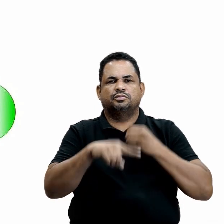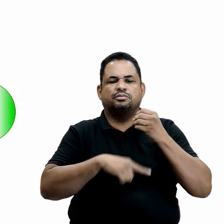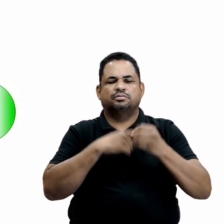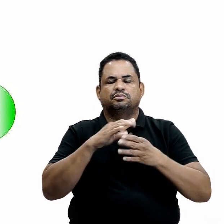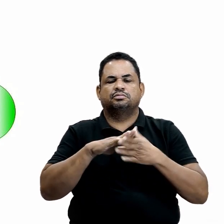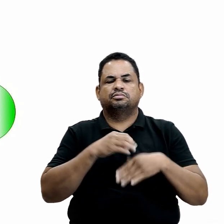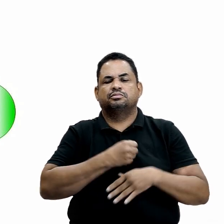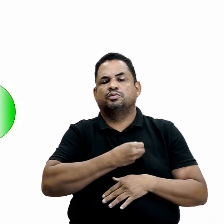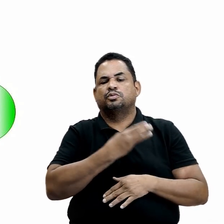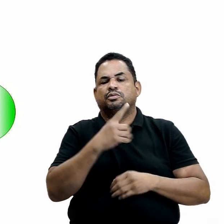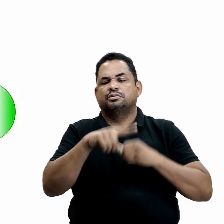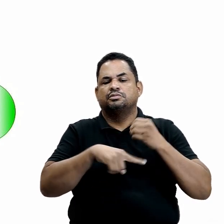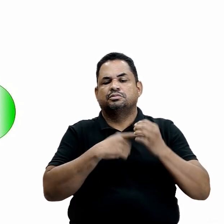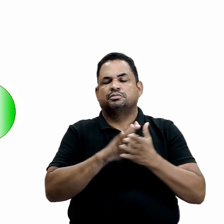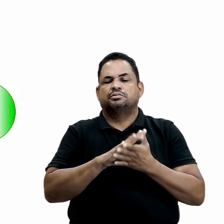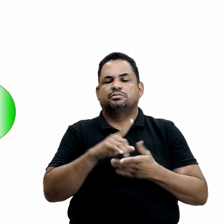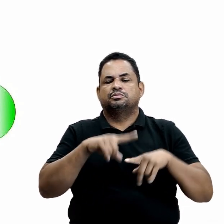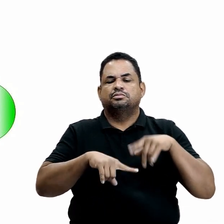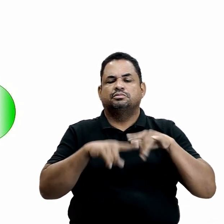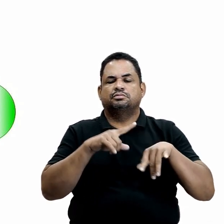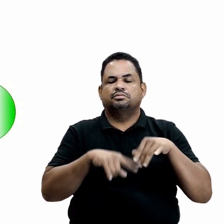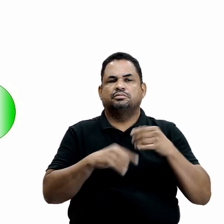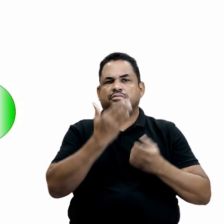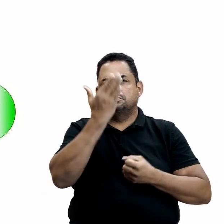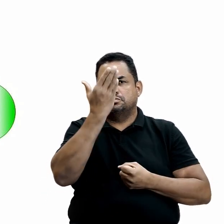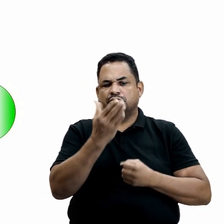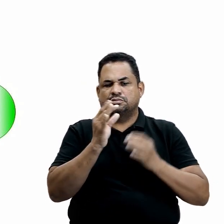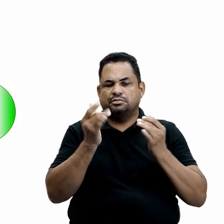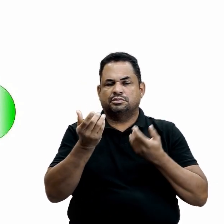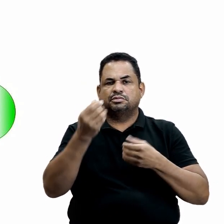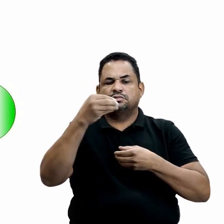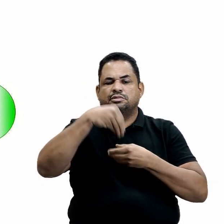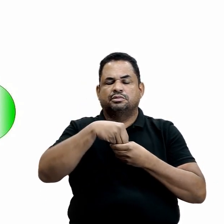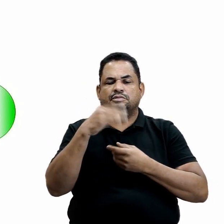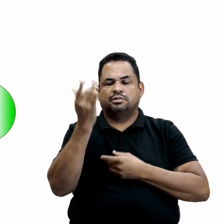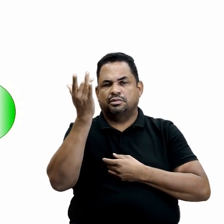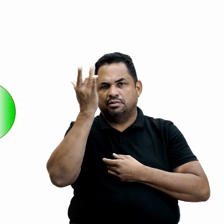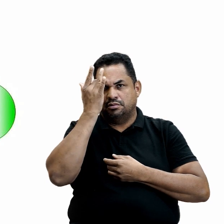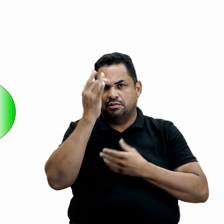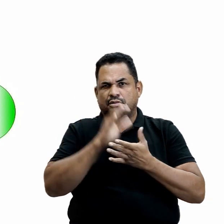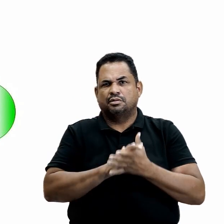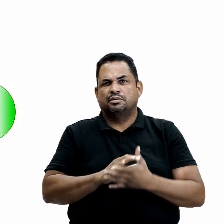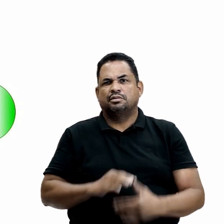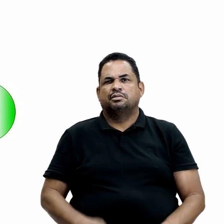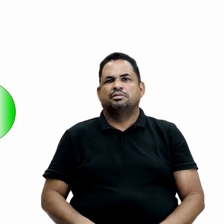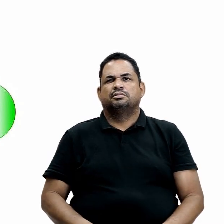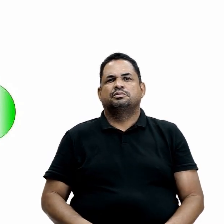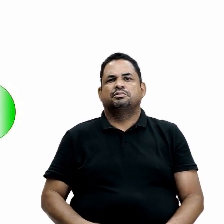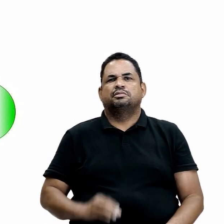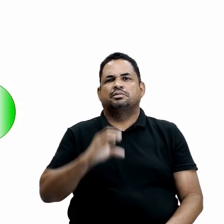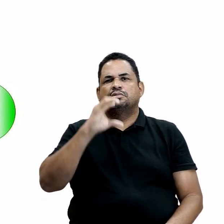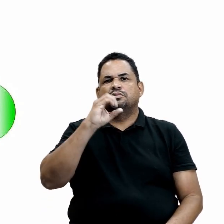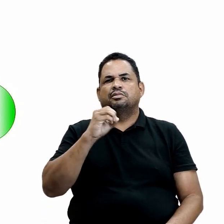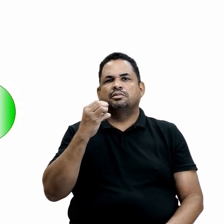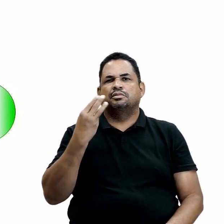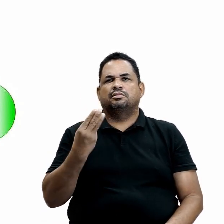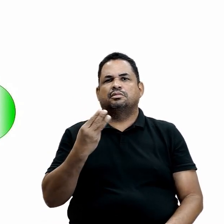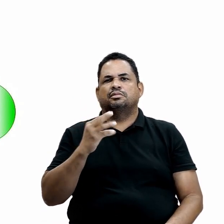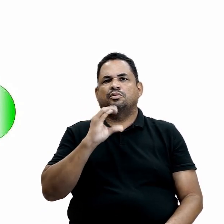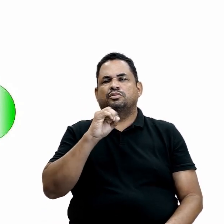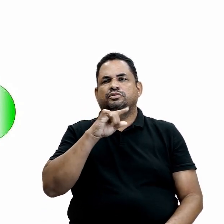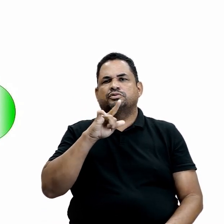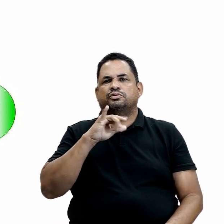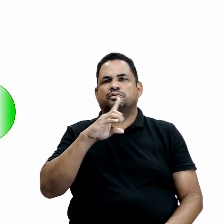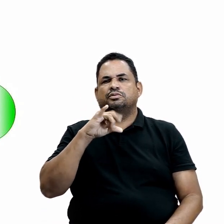quantos átomos daquele elemento está naquela fórmula. O 3, O3, o ozônio, são